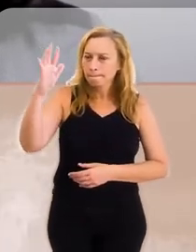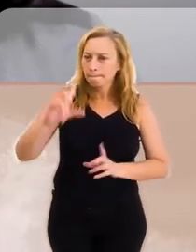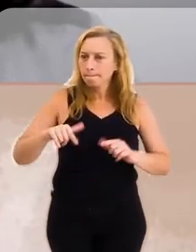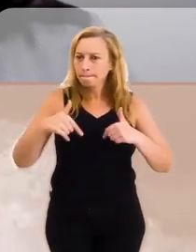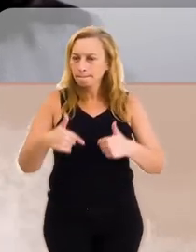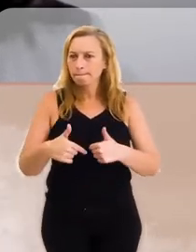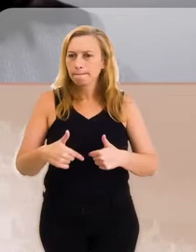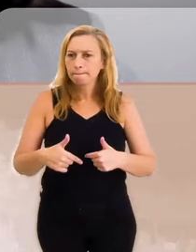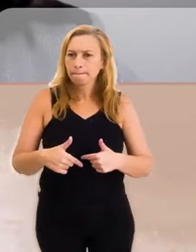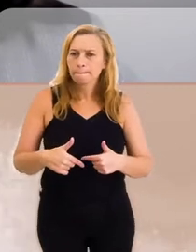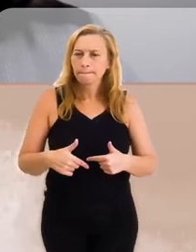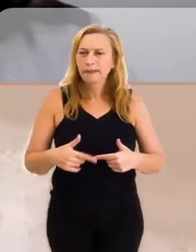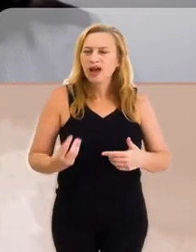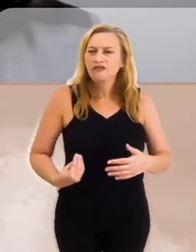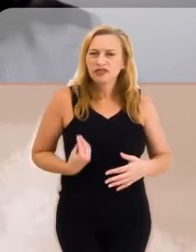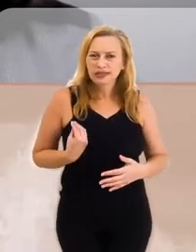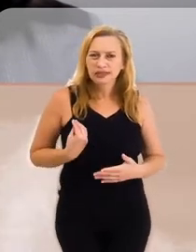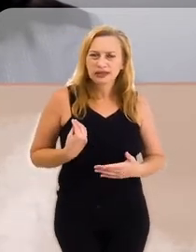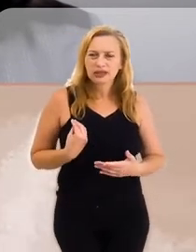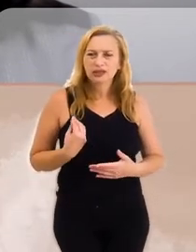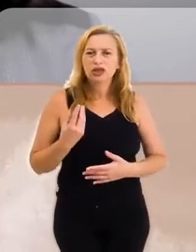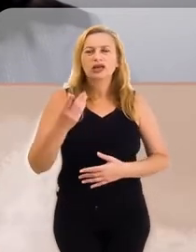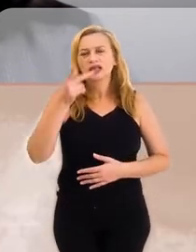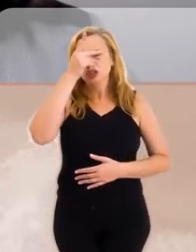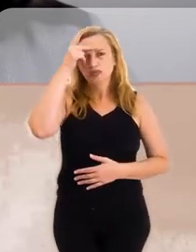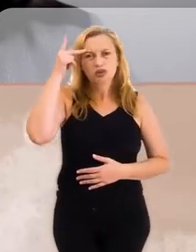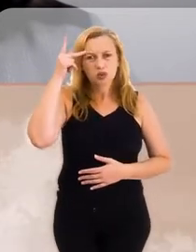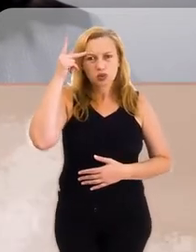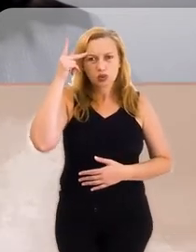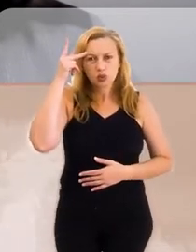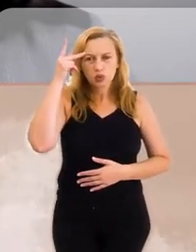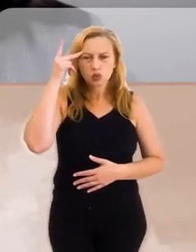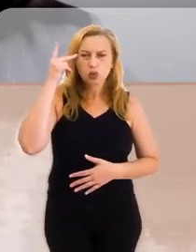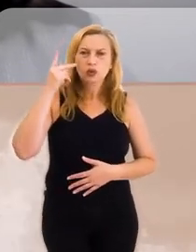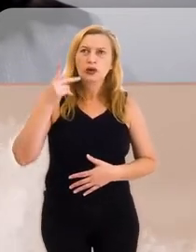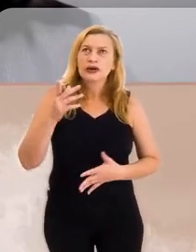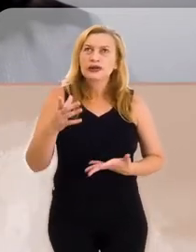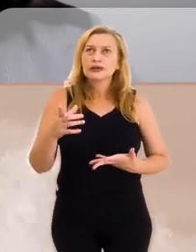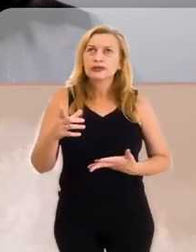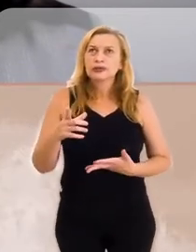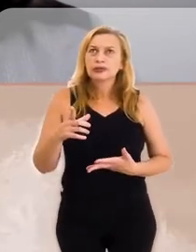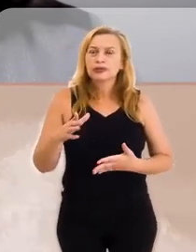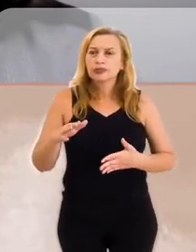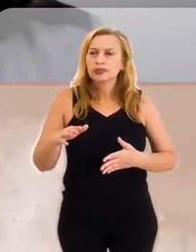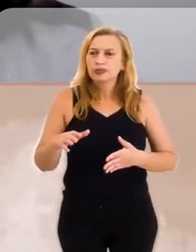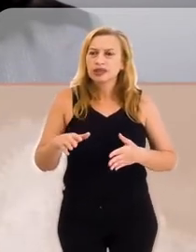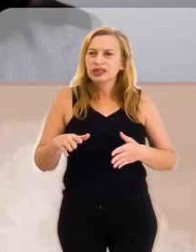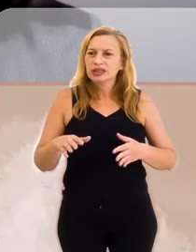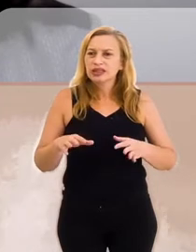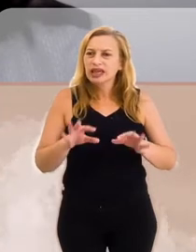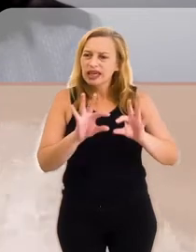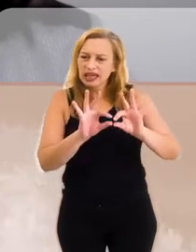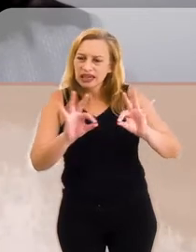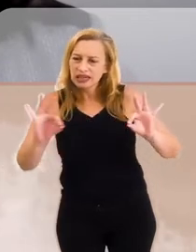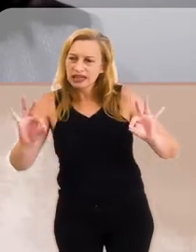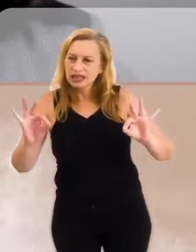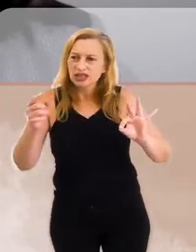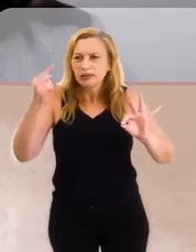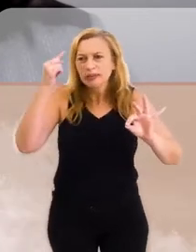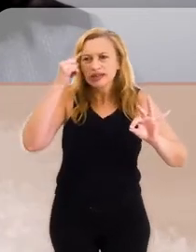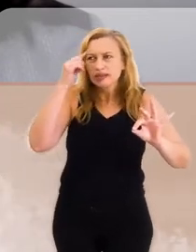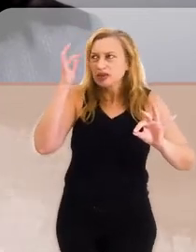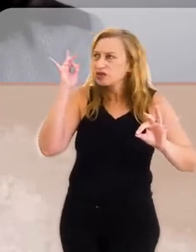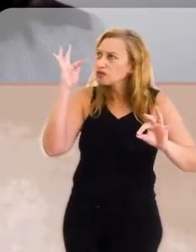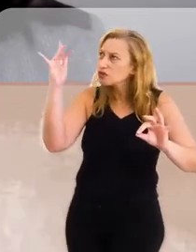aplicação no na vida né cotidiana das pessoas existem linhas de pensamento e